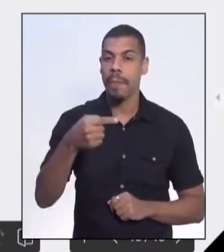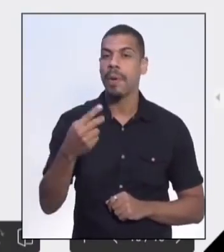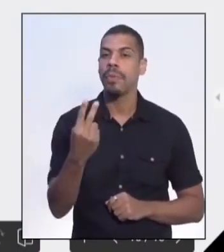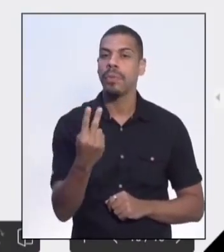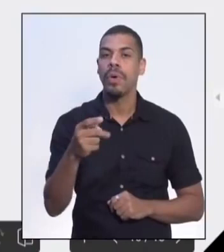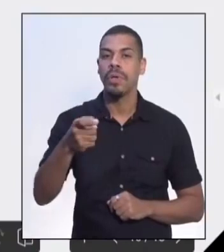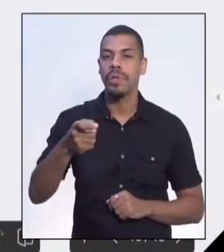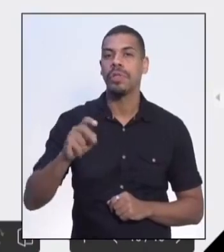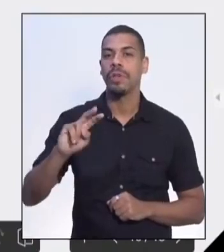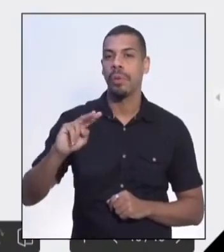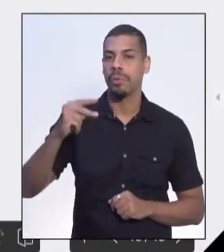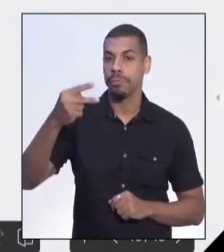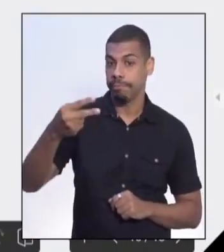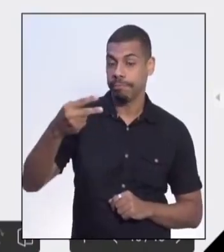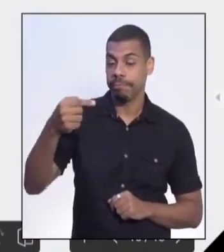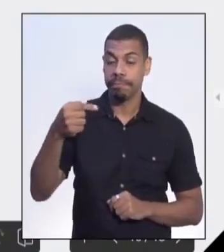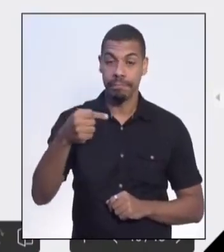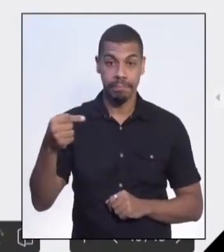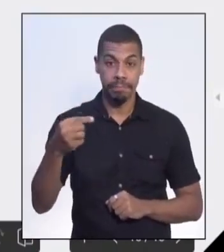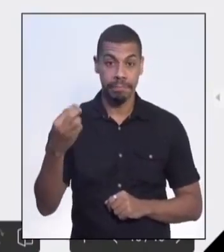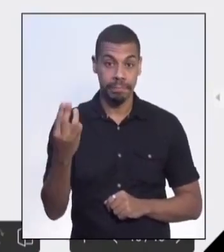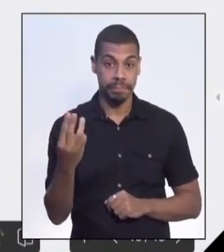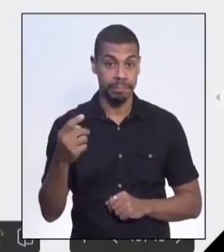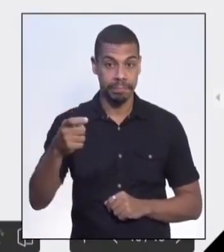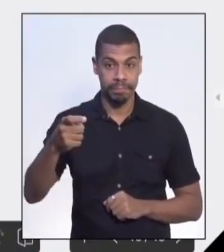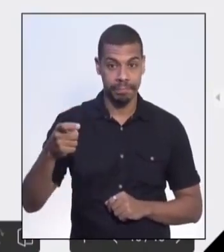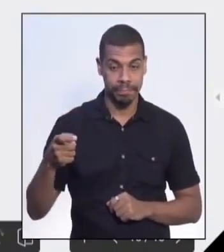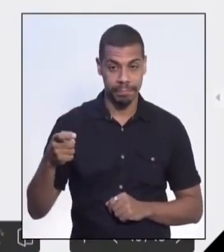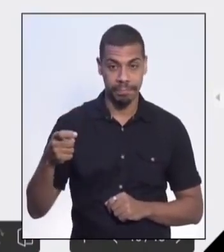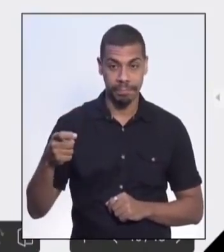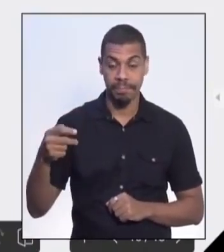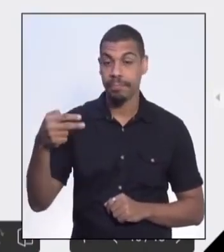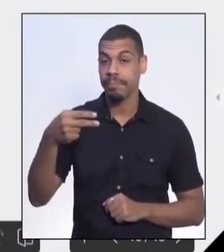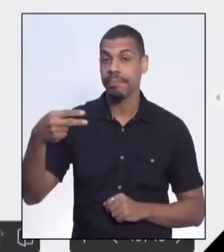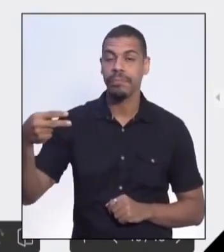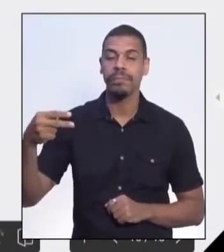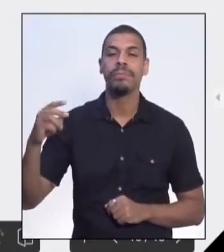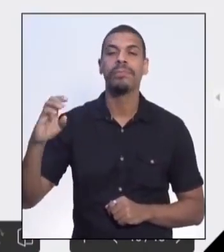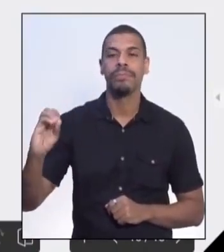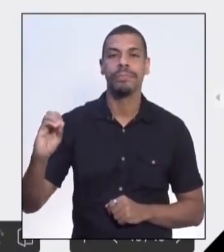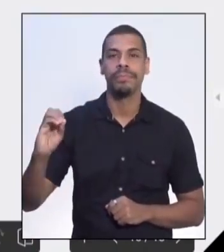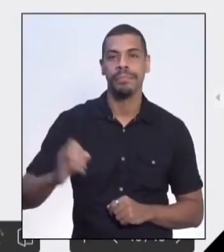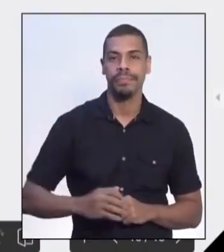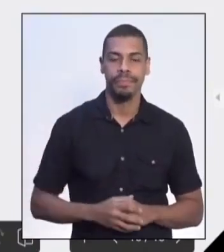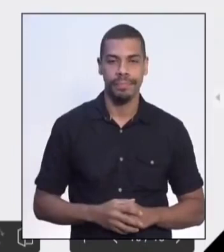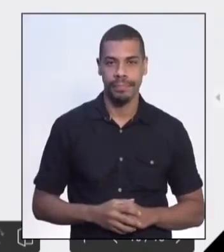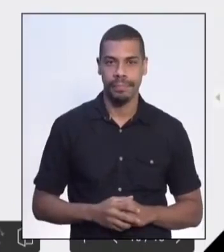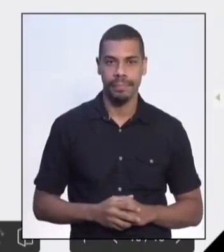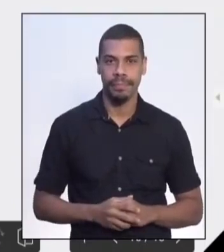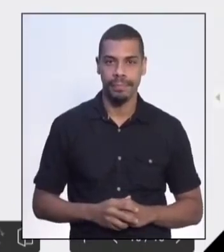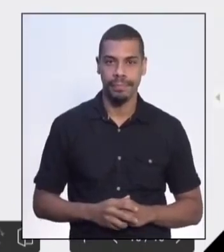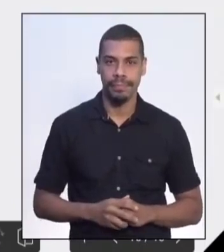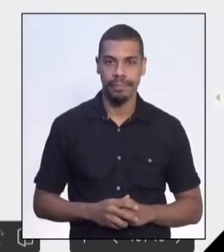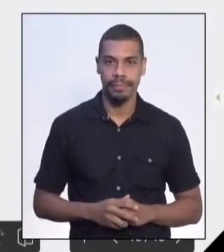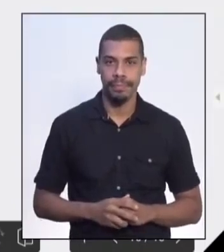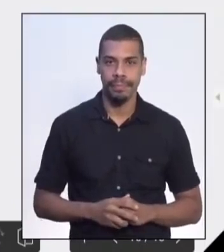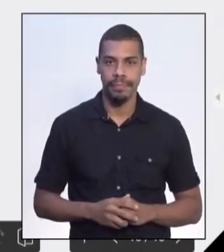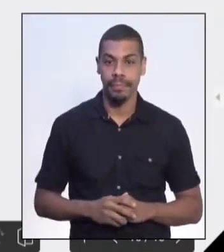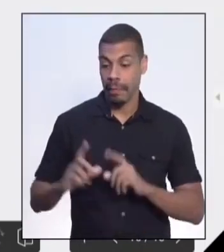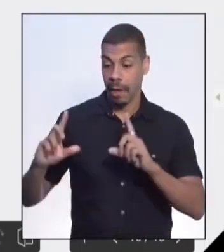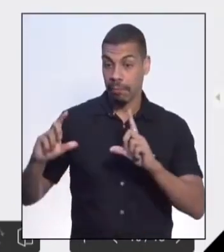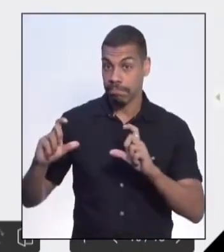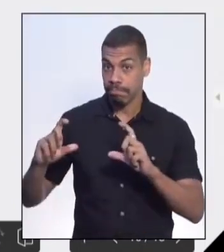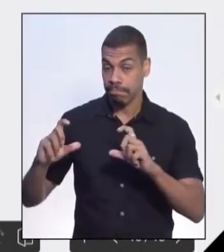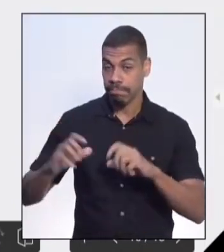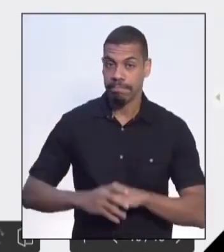menos 2x ao quadrado menos 3x igual a 0. Dá um print